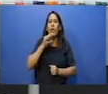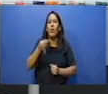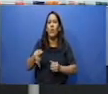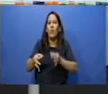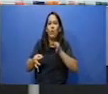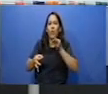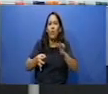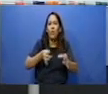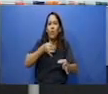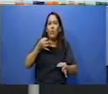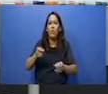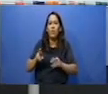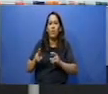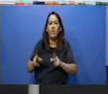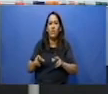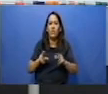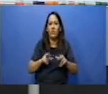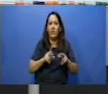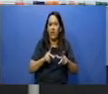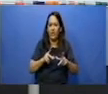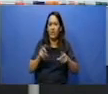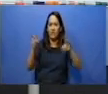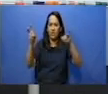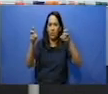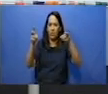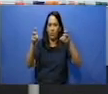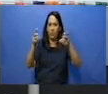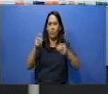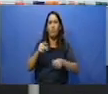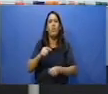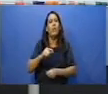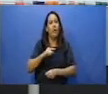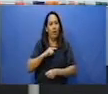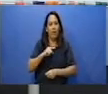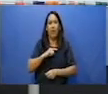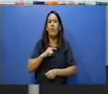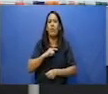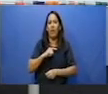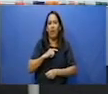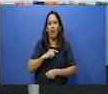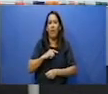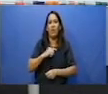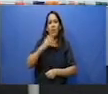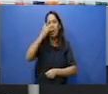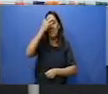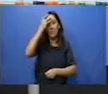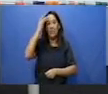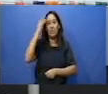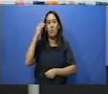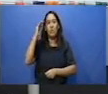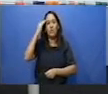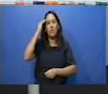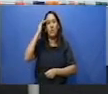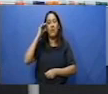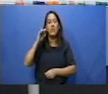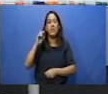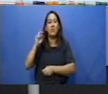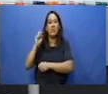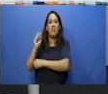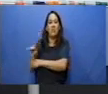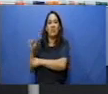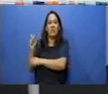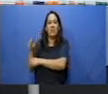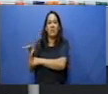assunto? Sim, né? Alguns falam, vamos jogar agrotóxico e acabar logo com isso. Outros falam, não, vamos